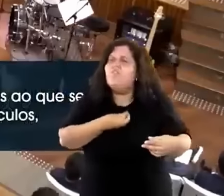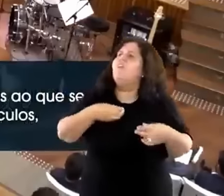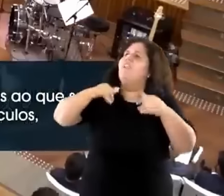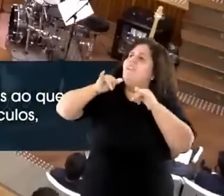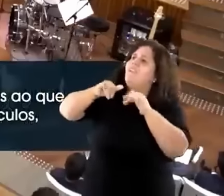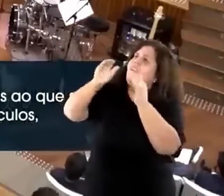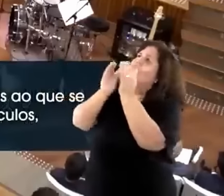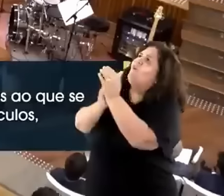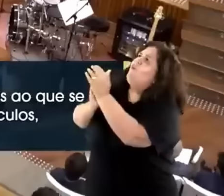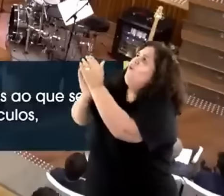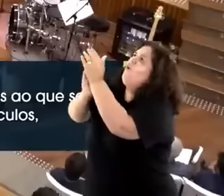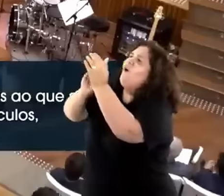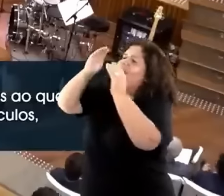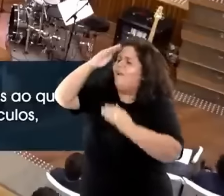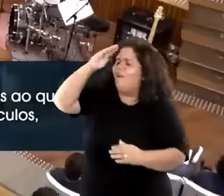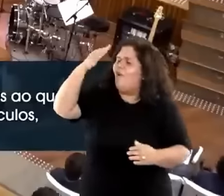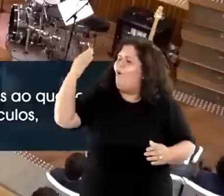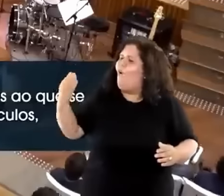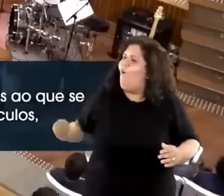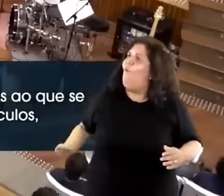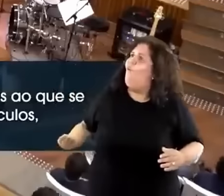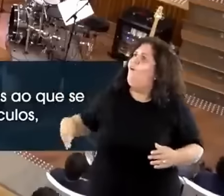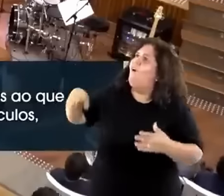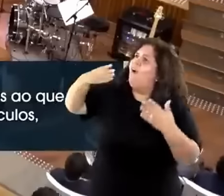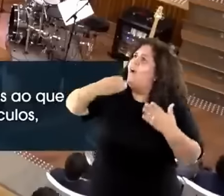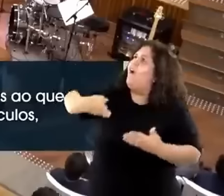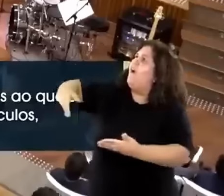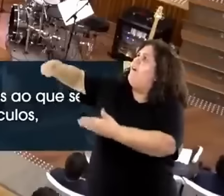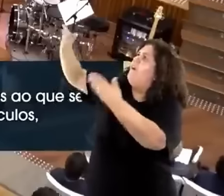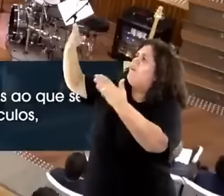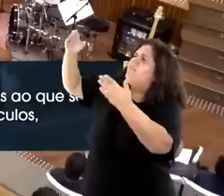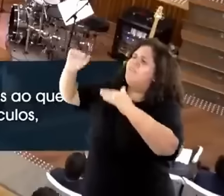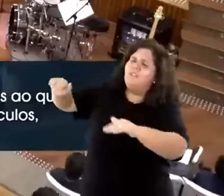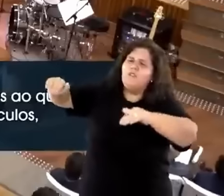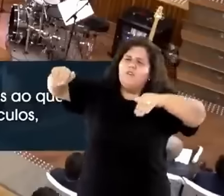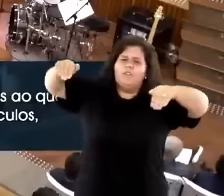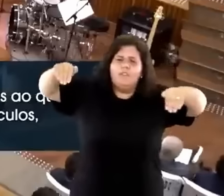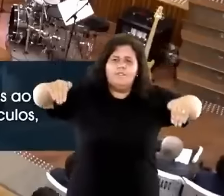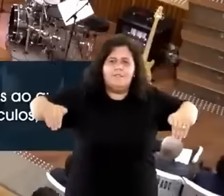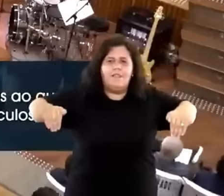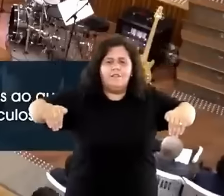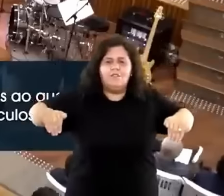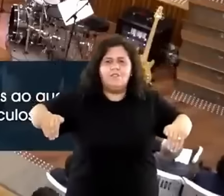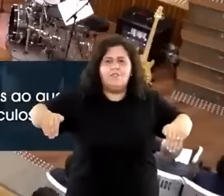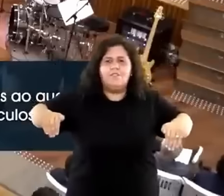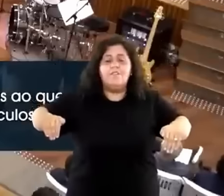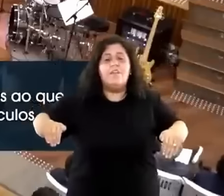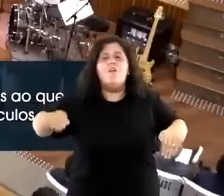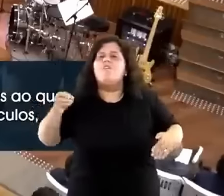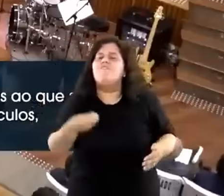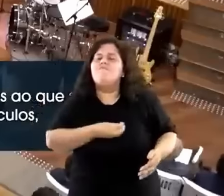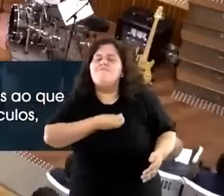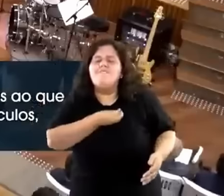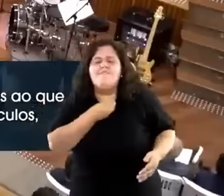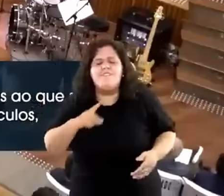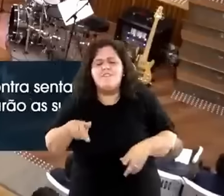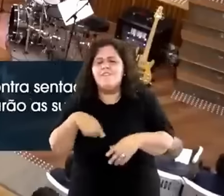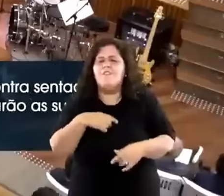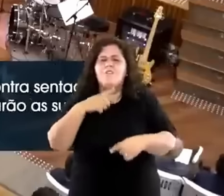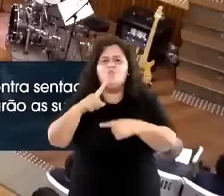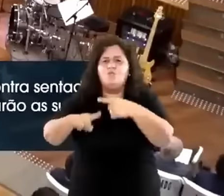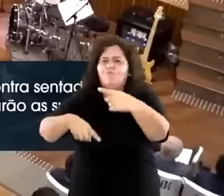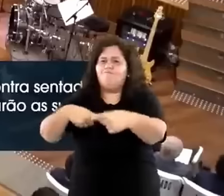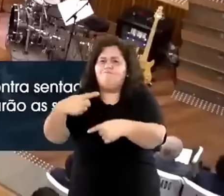Glória Honra e Ação de Graças ao que se encontra sentado no trono ao que vive pelos séculos dos